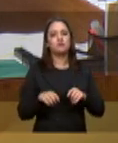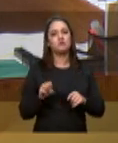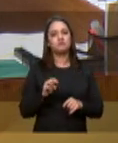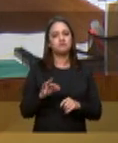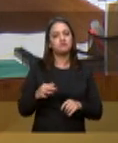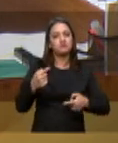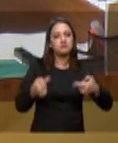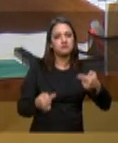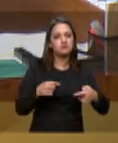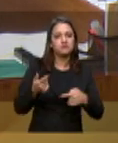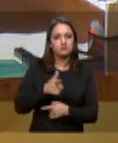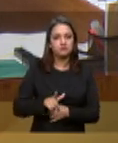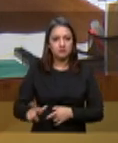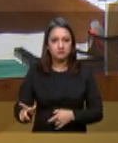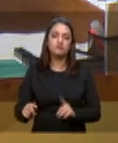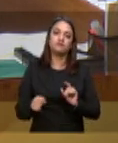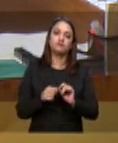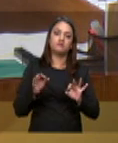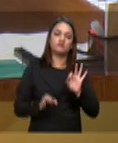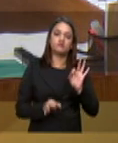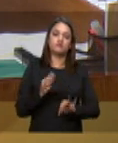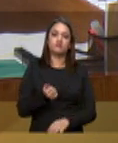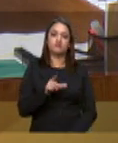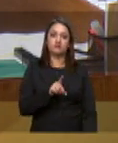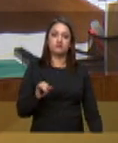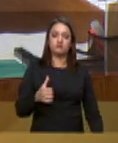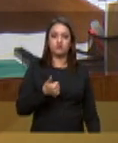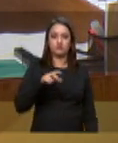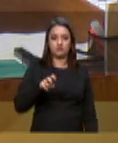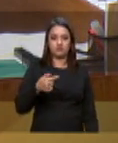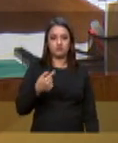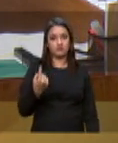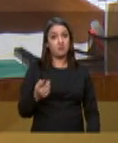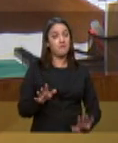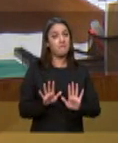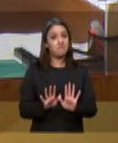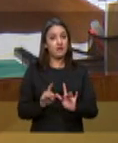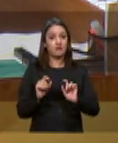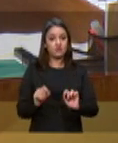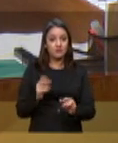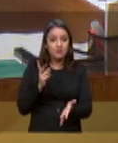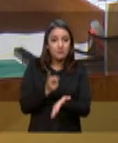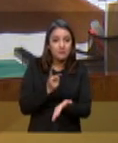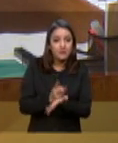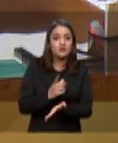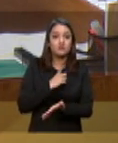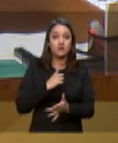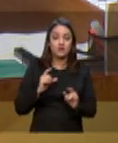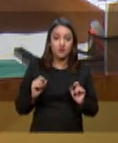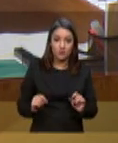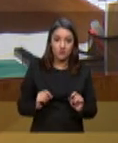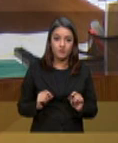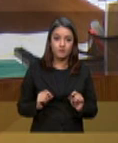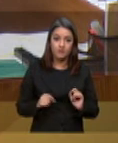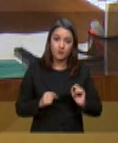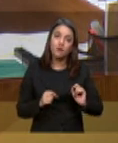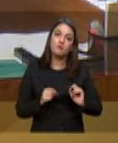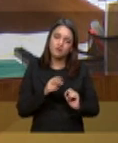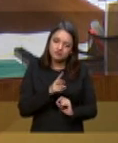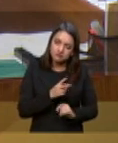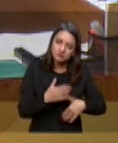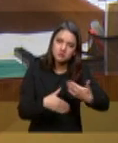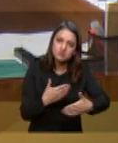discussão enfrentada na ocasião do julgamento da ADI 1571. Todavia, muito embora assente pelo prosseguimento desta ação,